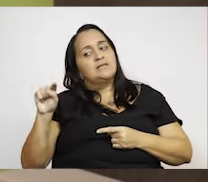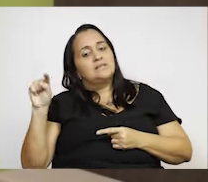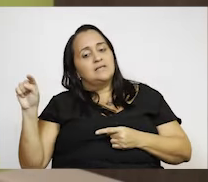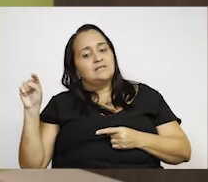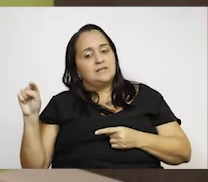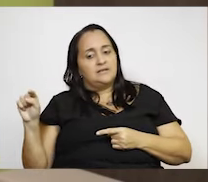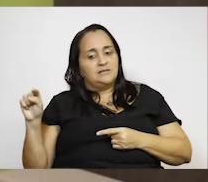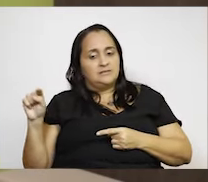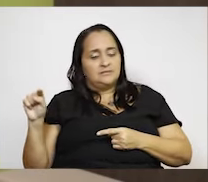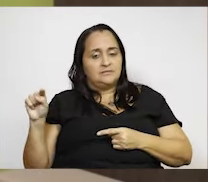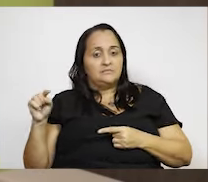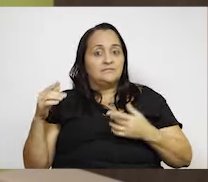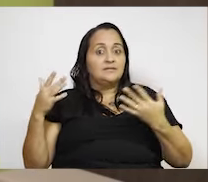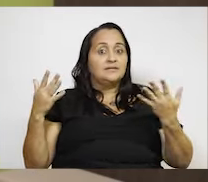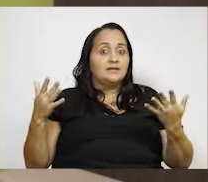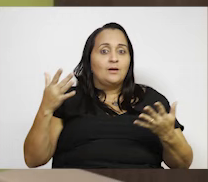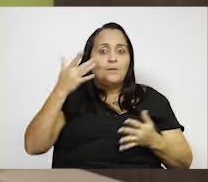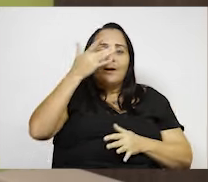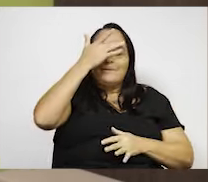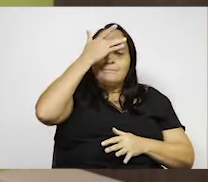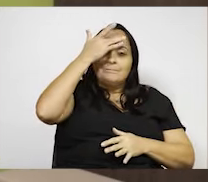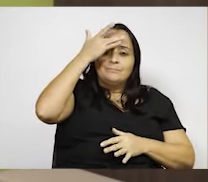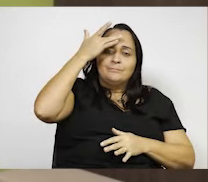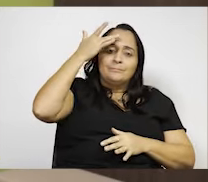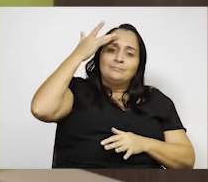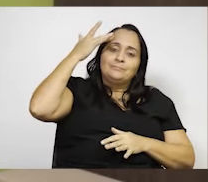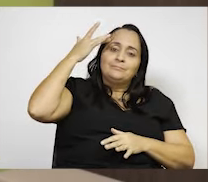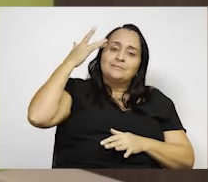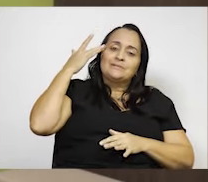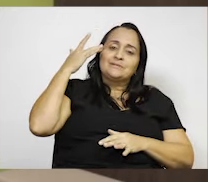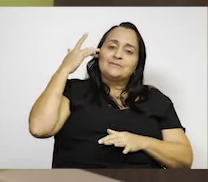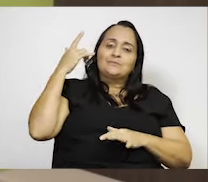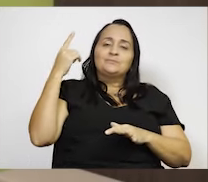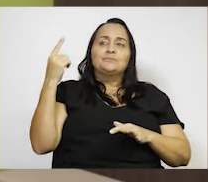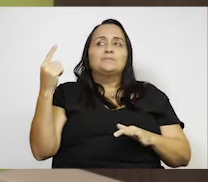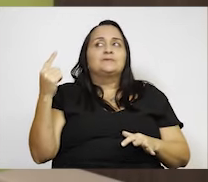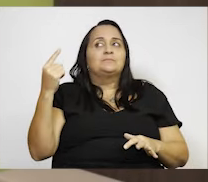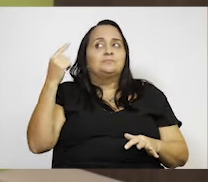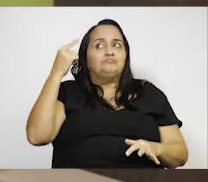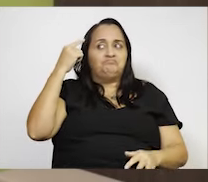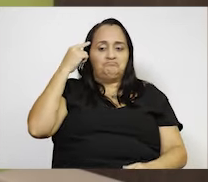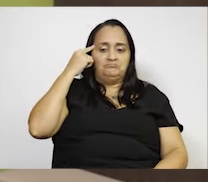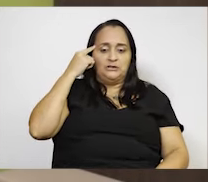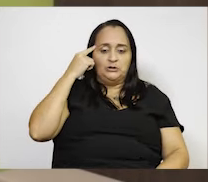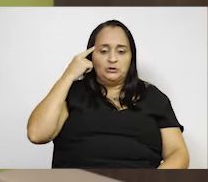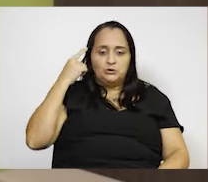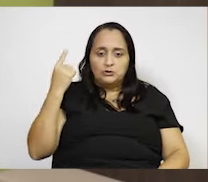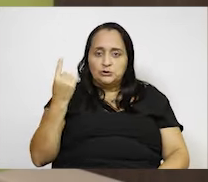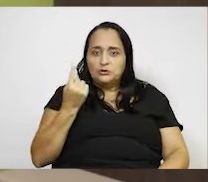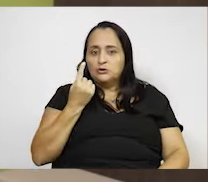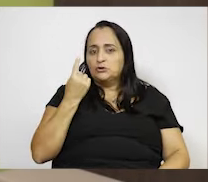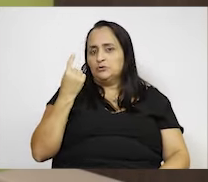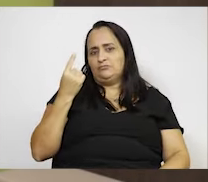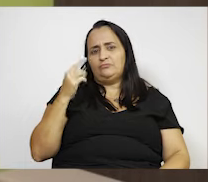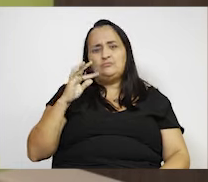elemento. Então, faz a pessoa entender que só o que ela pensa não é a